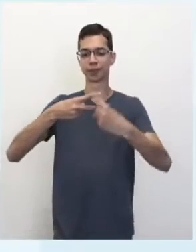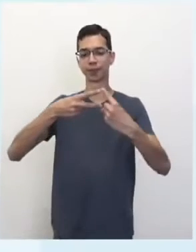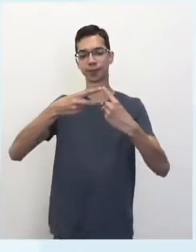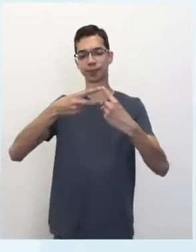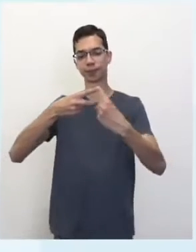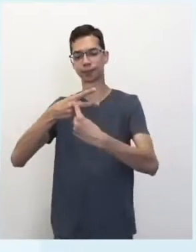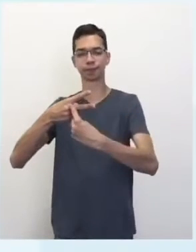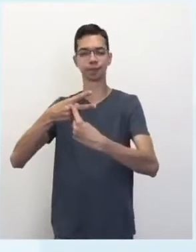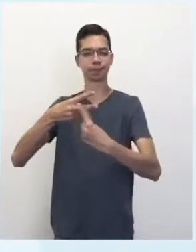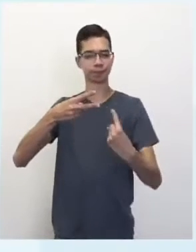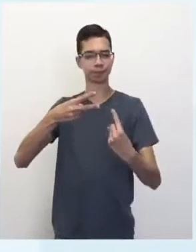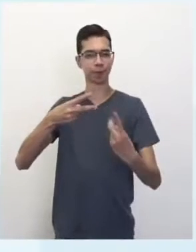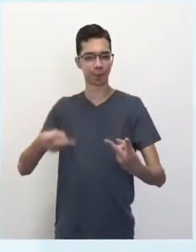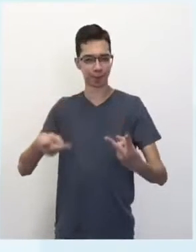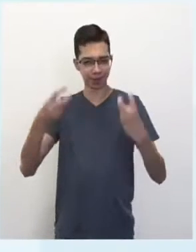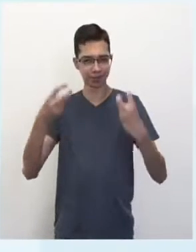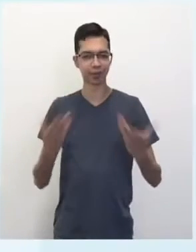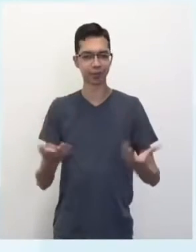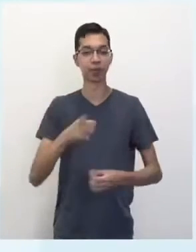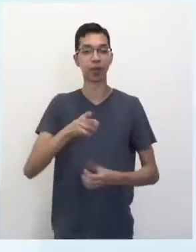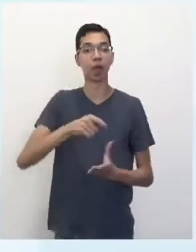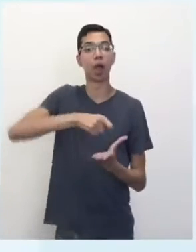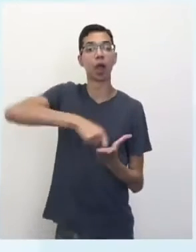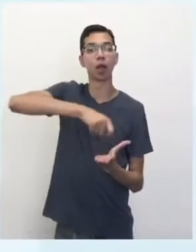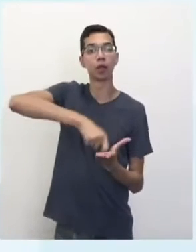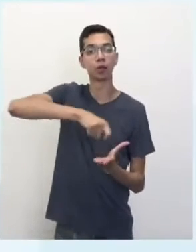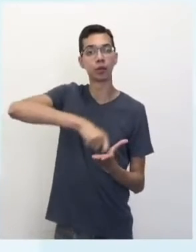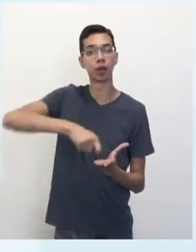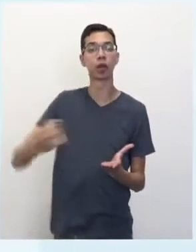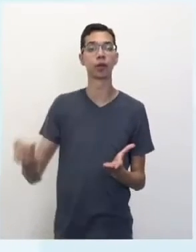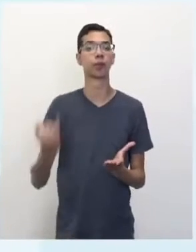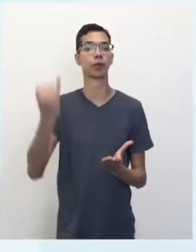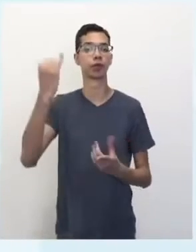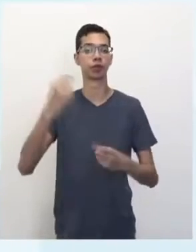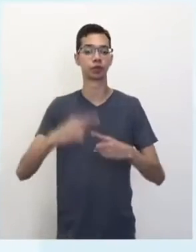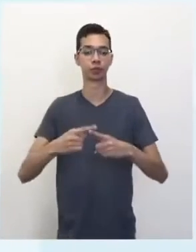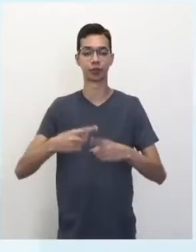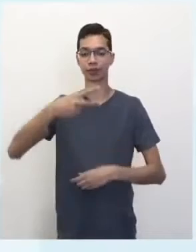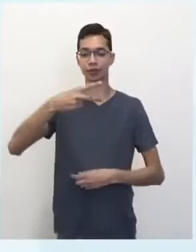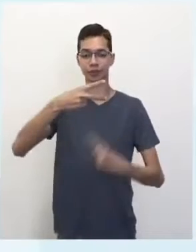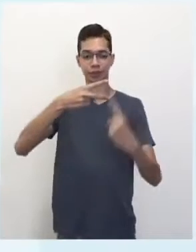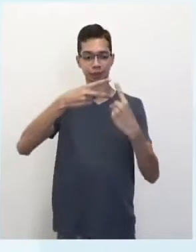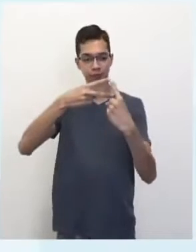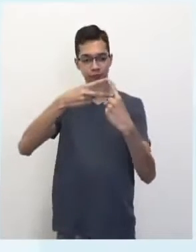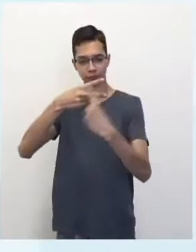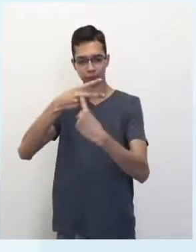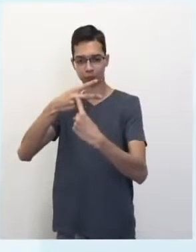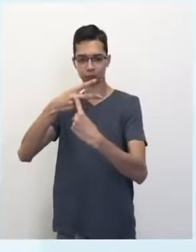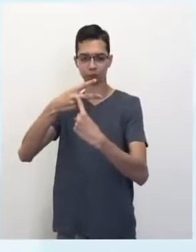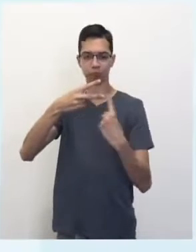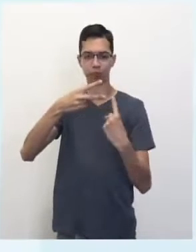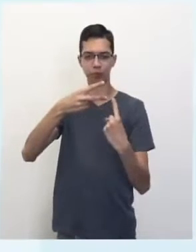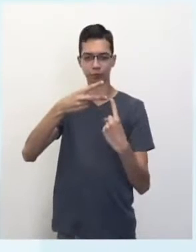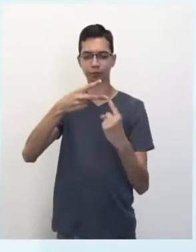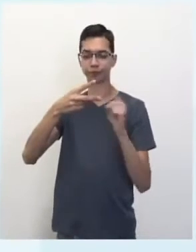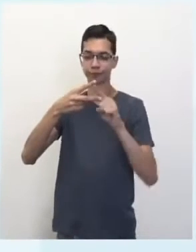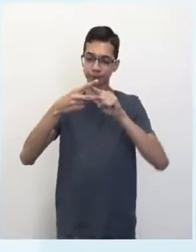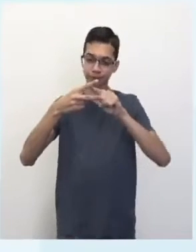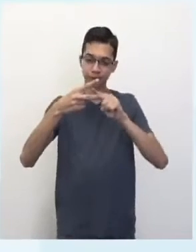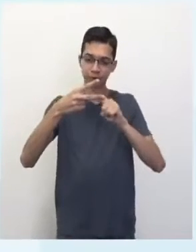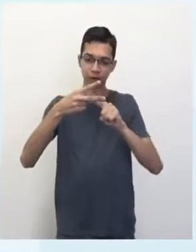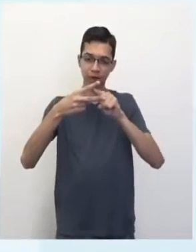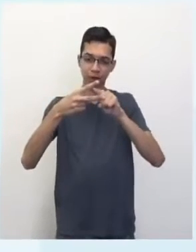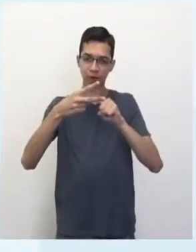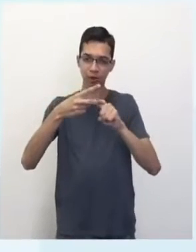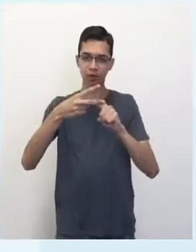retas, anota aí no seu caderno, é importante, né? Então, a intersecção, esse ponto, é o que forma, no caso, o ângulo. Se eu observar aqui,